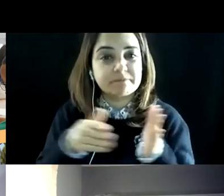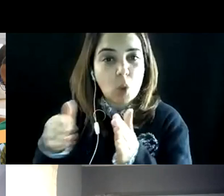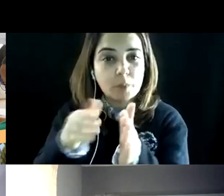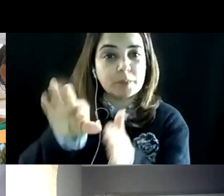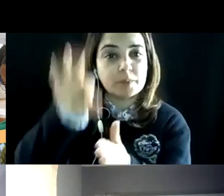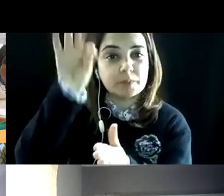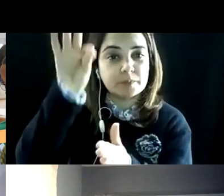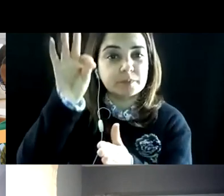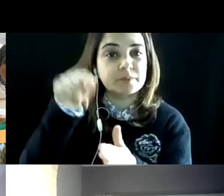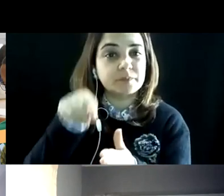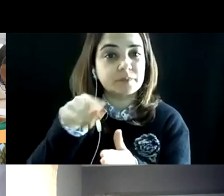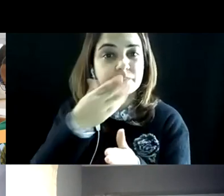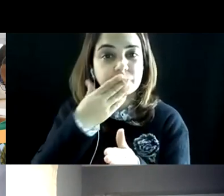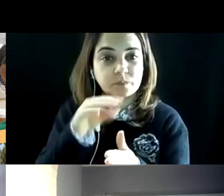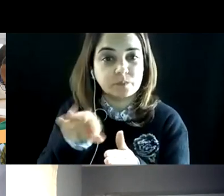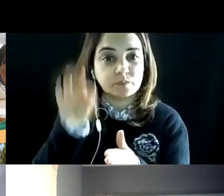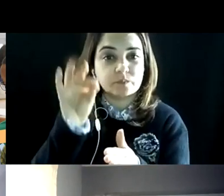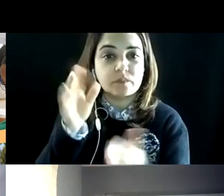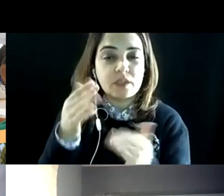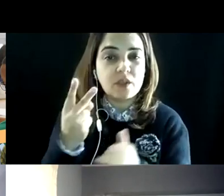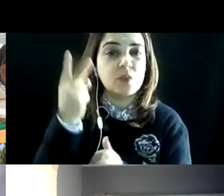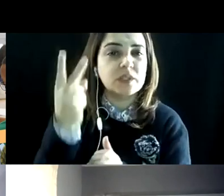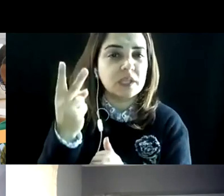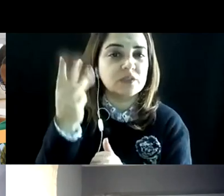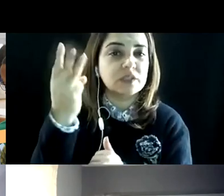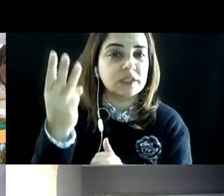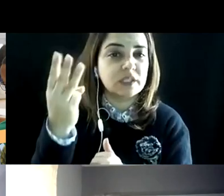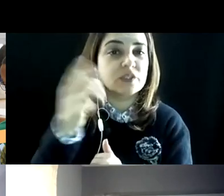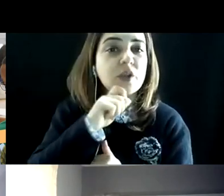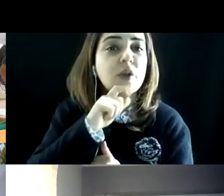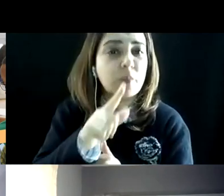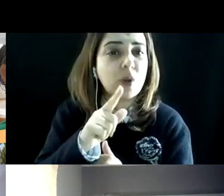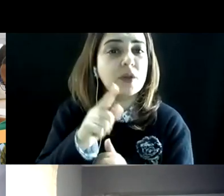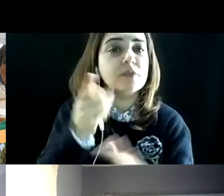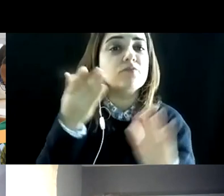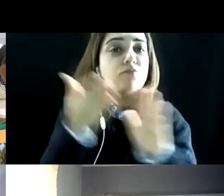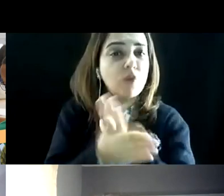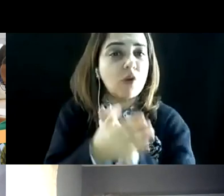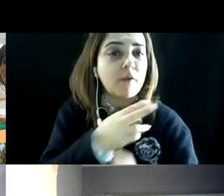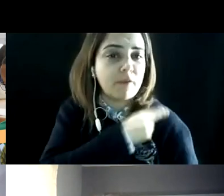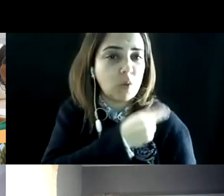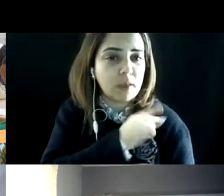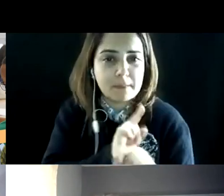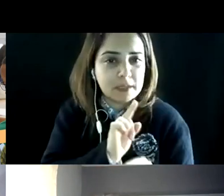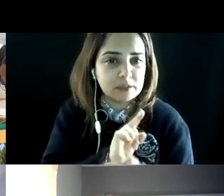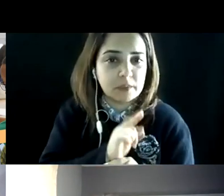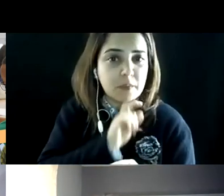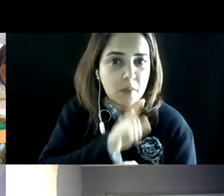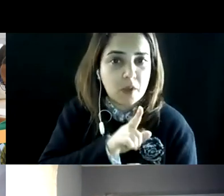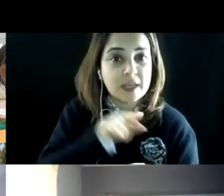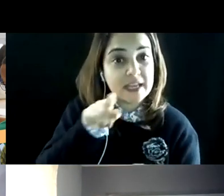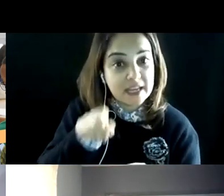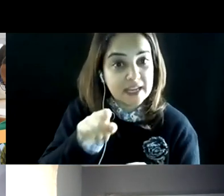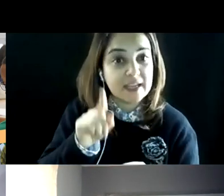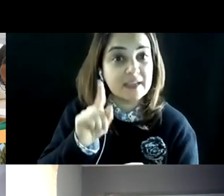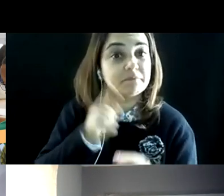mas que passados os 3 anos possam optar tão facilmente por entrar para a universidade como antes. E aí também é